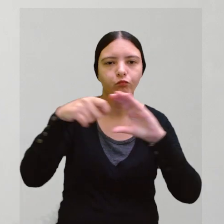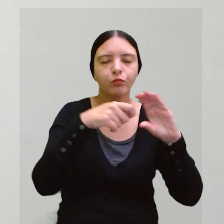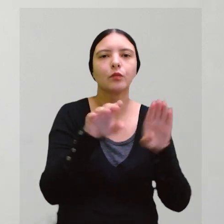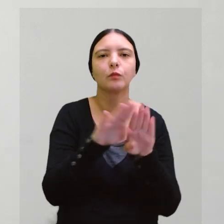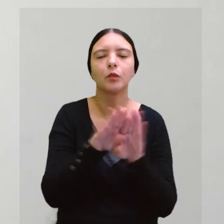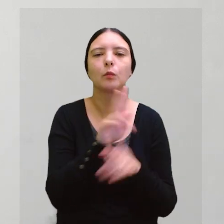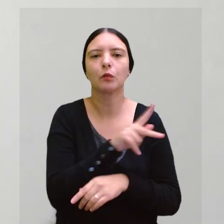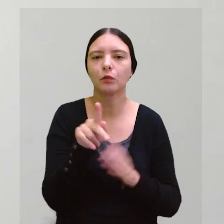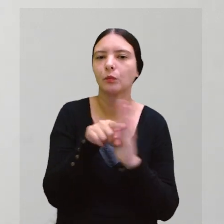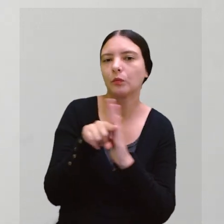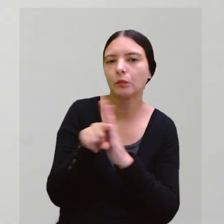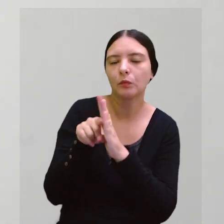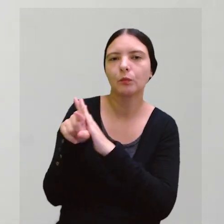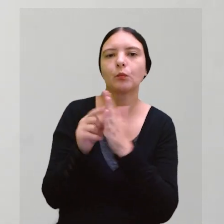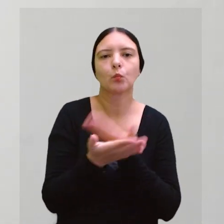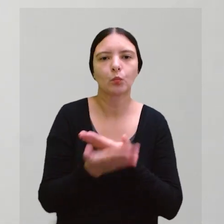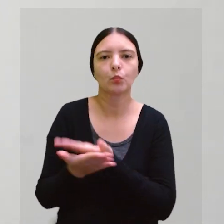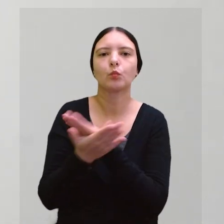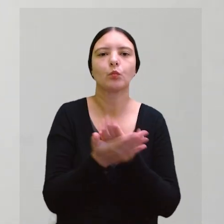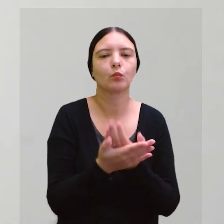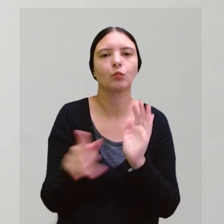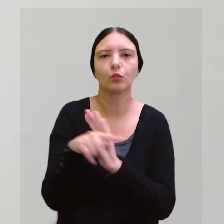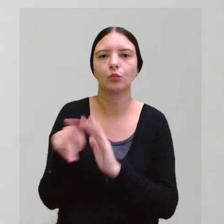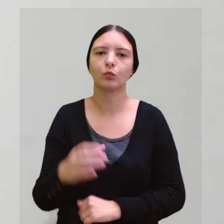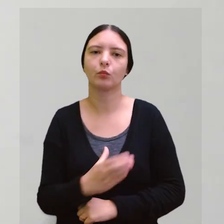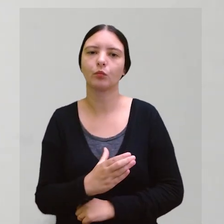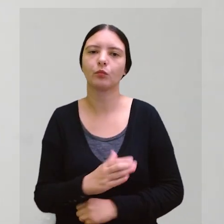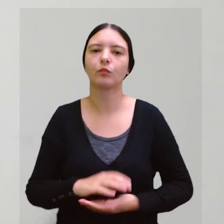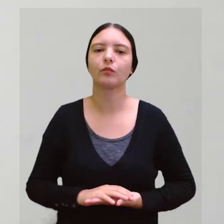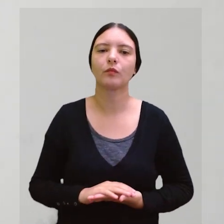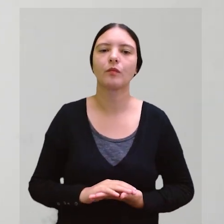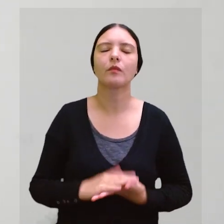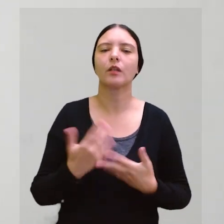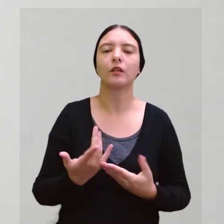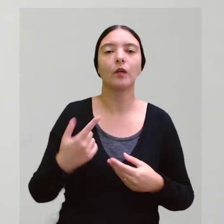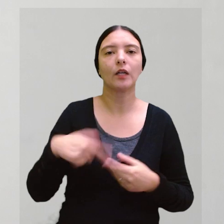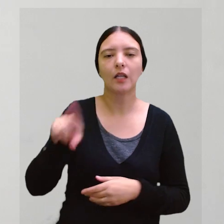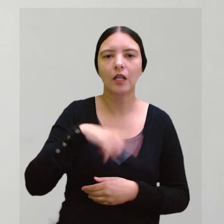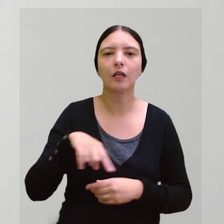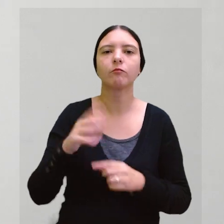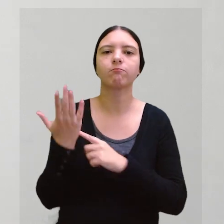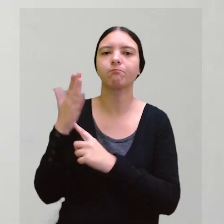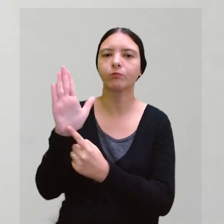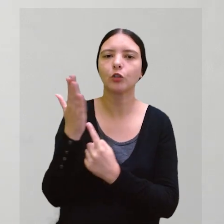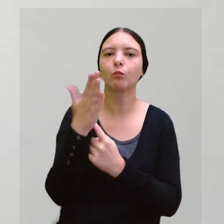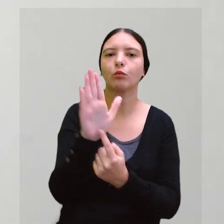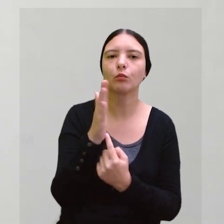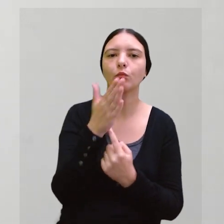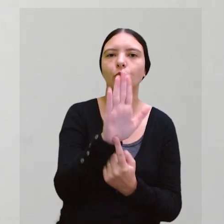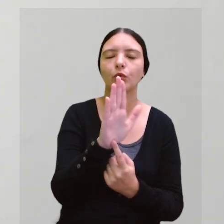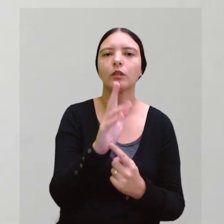do Contorno. Mas Carangola é uma cidade do interior de Minas. E a gente fez um documentário lá há um tempo com um professor, um